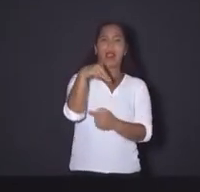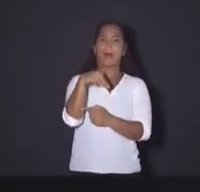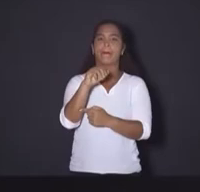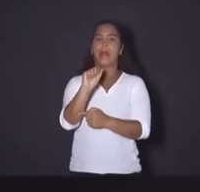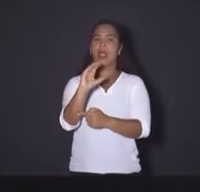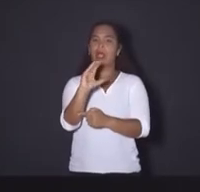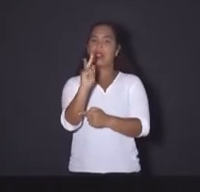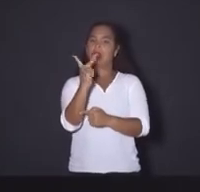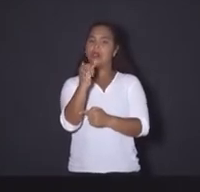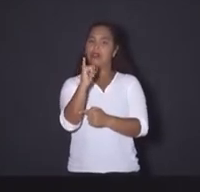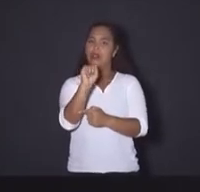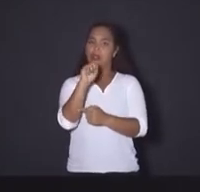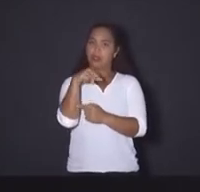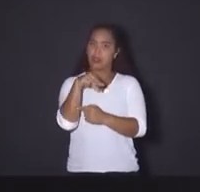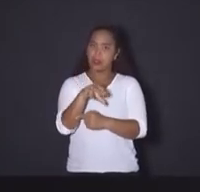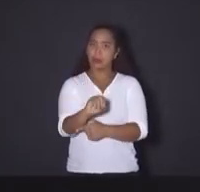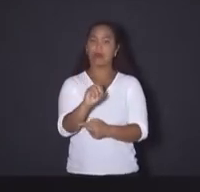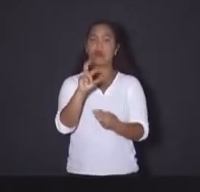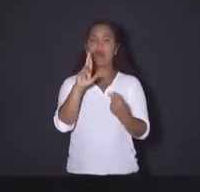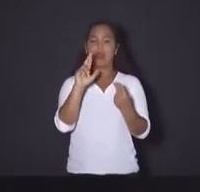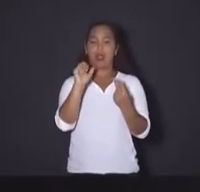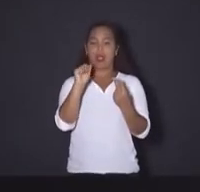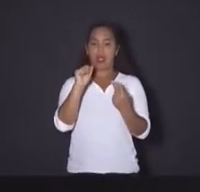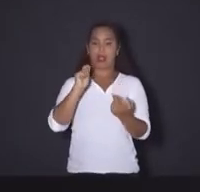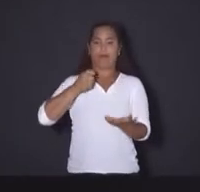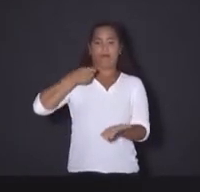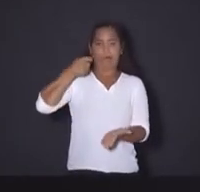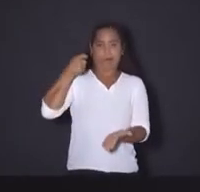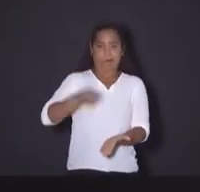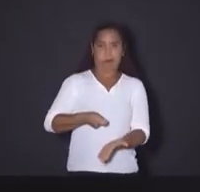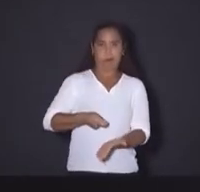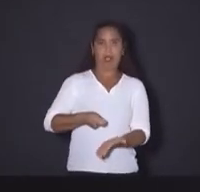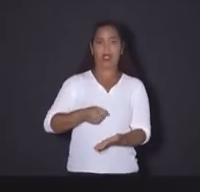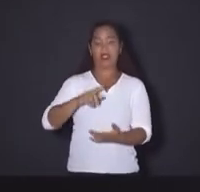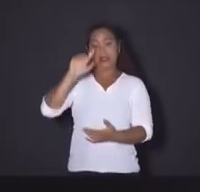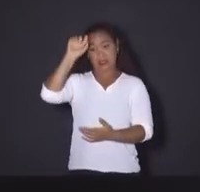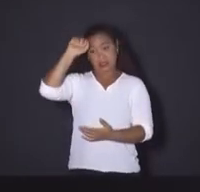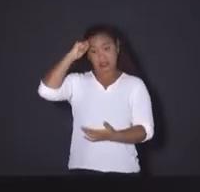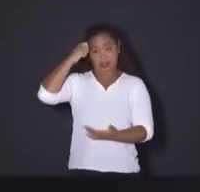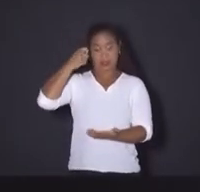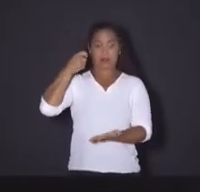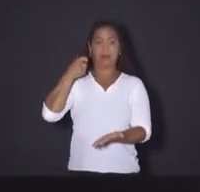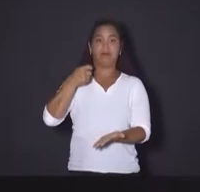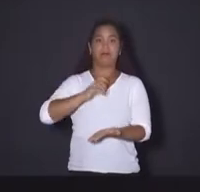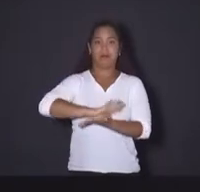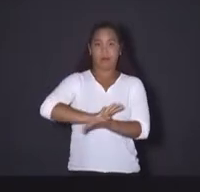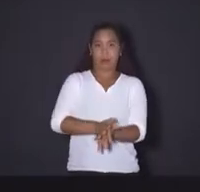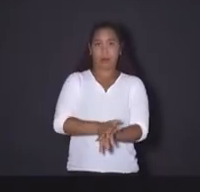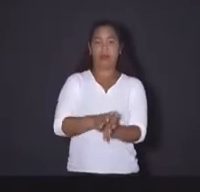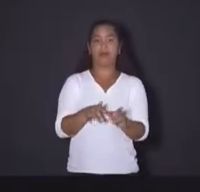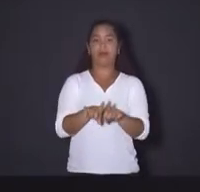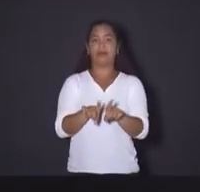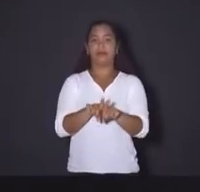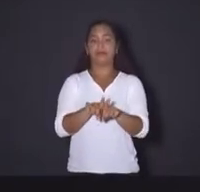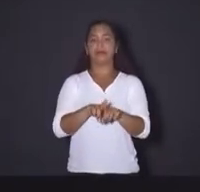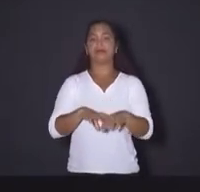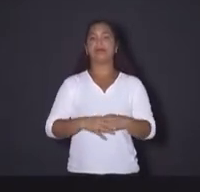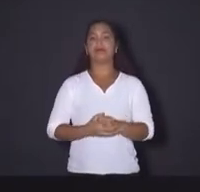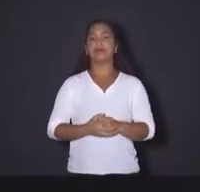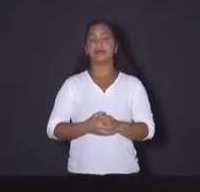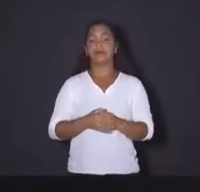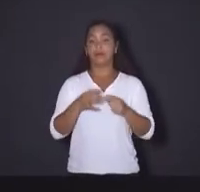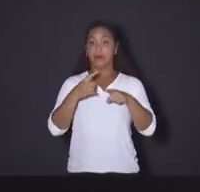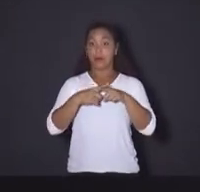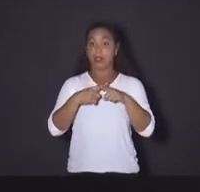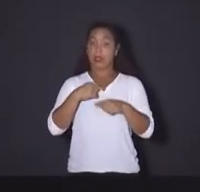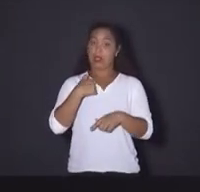do racismo. E aí eu vou abrir um espacinho para falar um pouquinho sobre isso, sobre essas relações de racismo, né? Porque eu